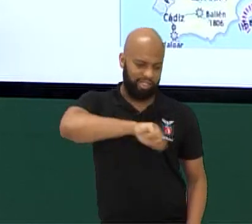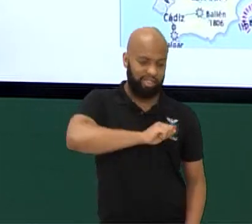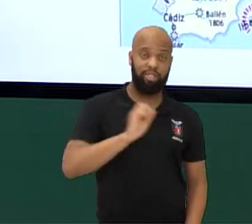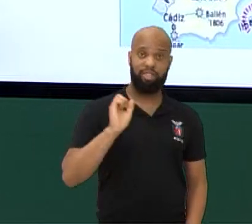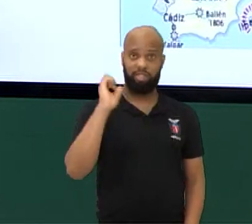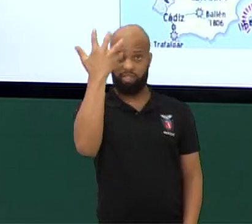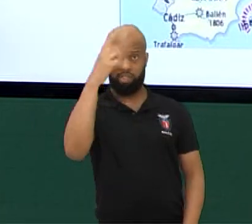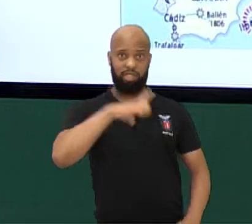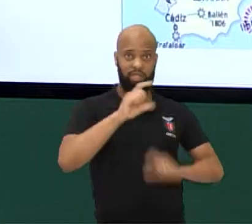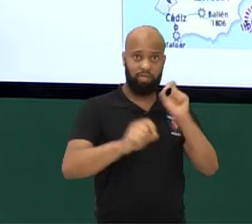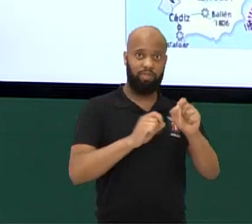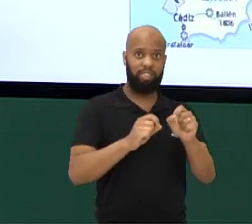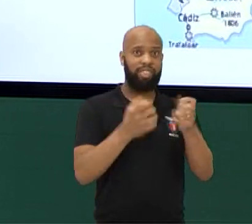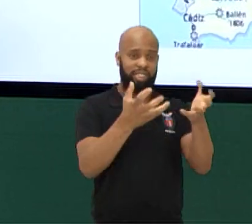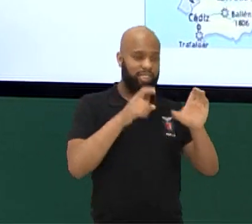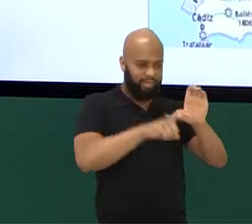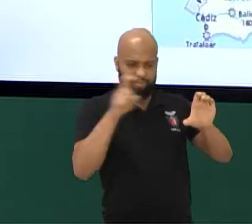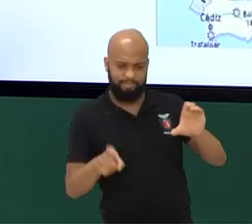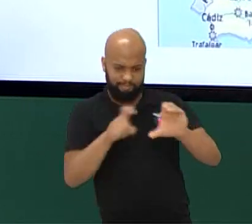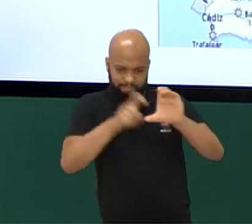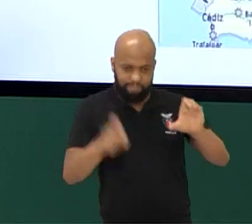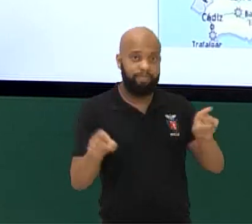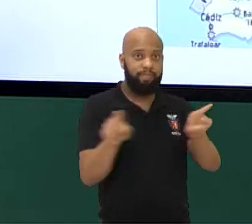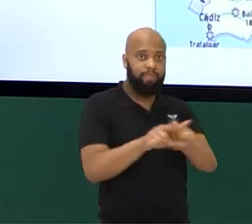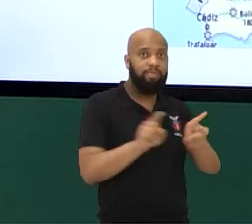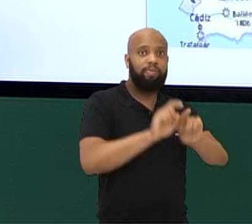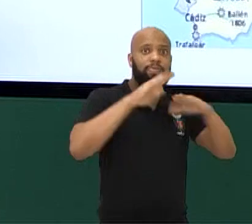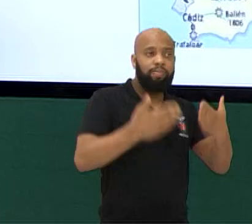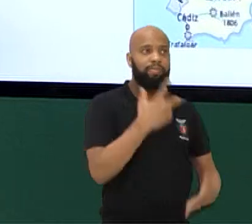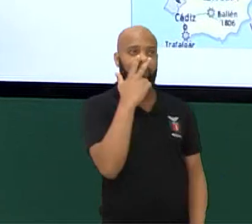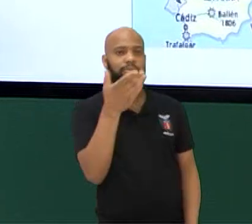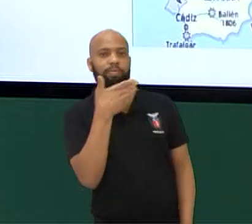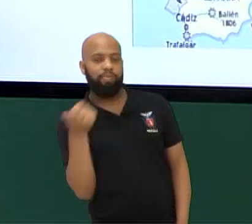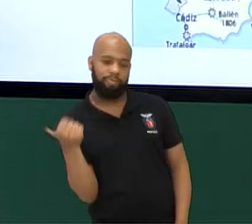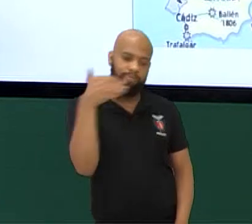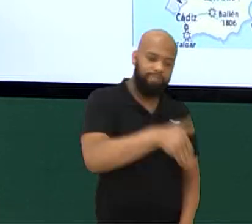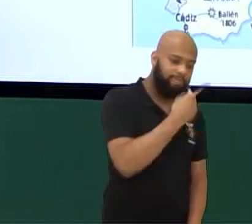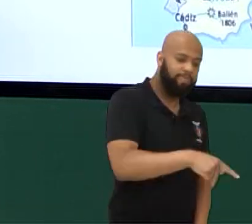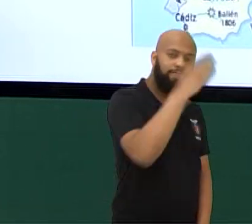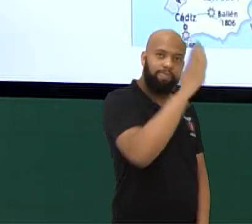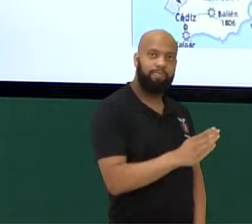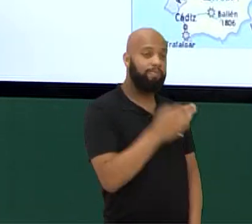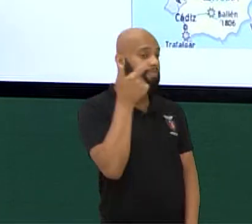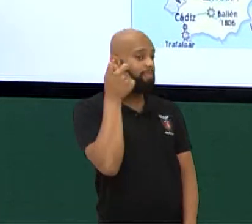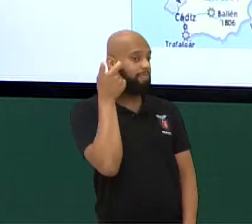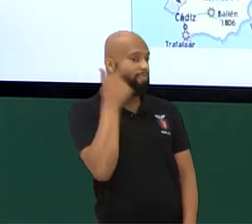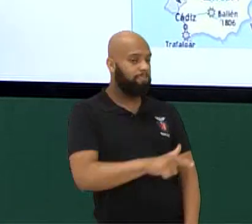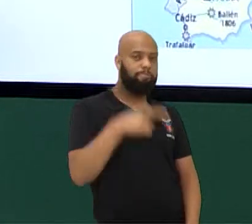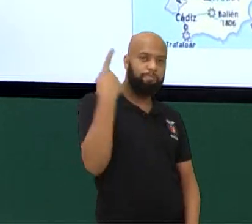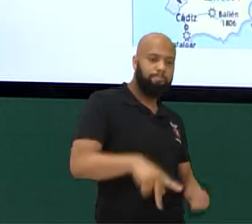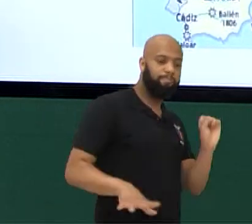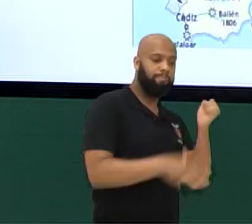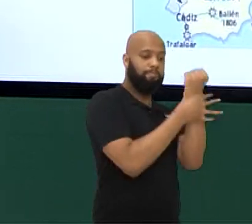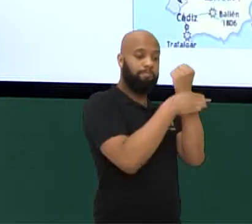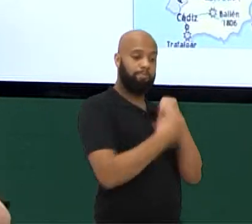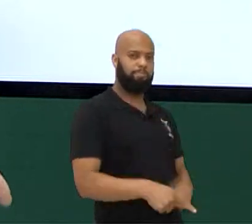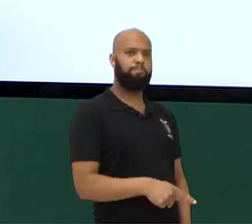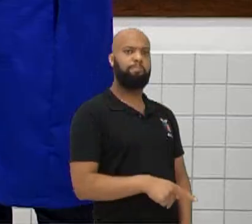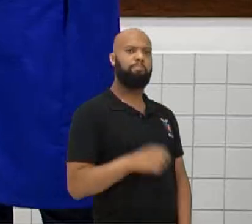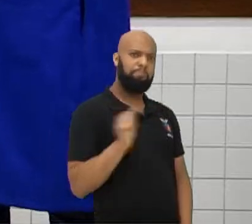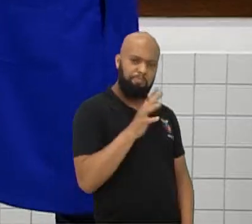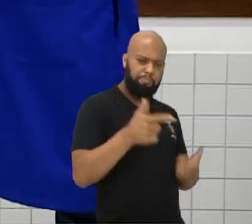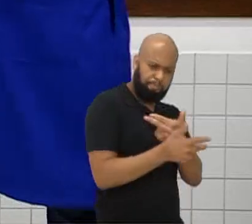da América começassem a procurar independência. Ele achou melhor vir para cá e tentar garantir aqui que tinha mais riqueza do que tinha